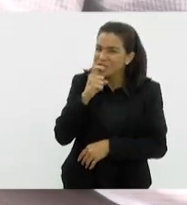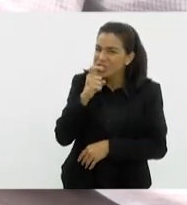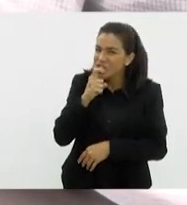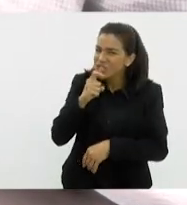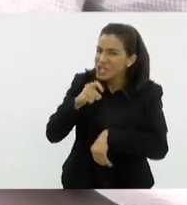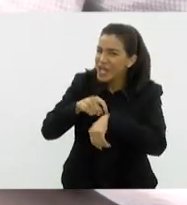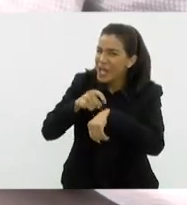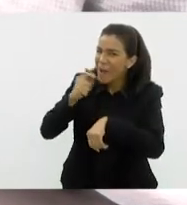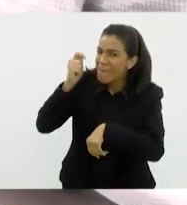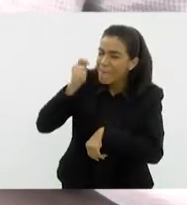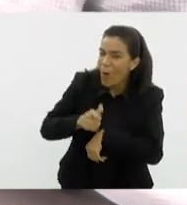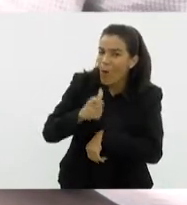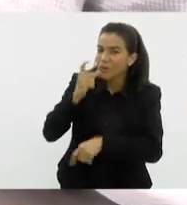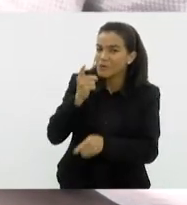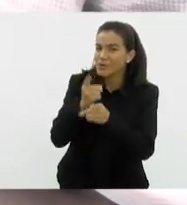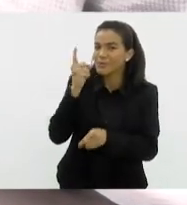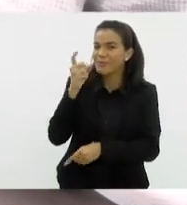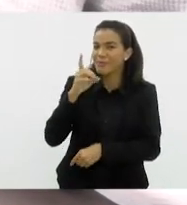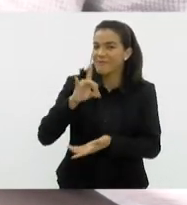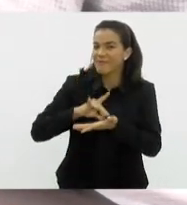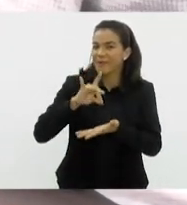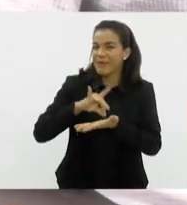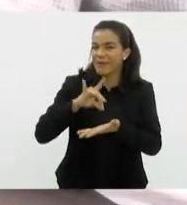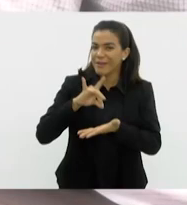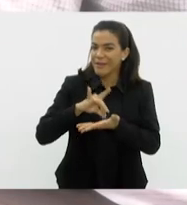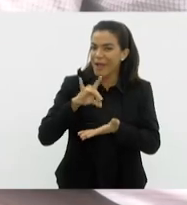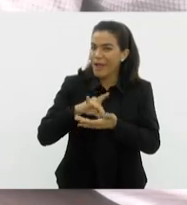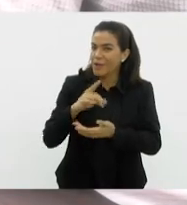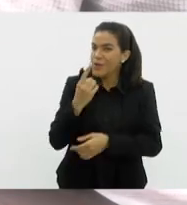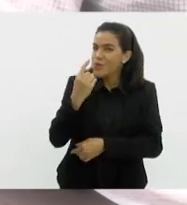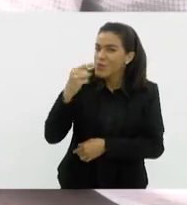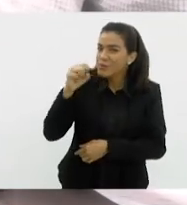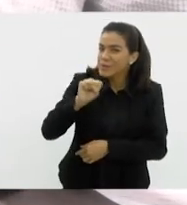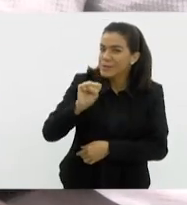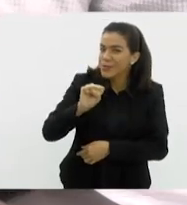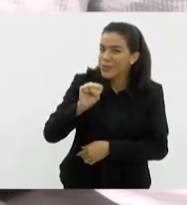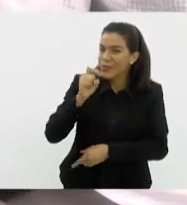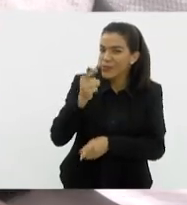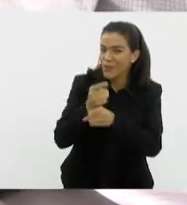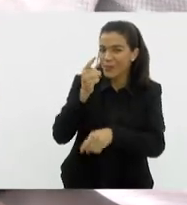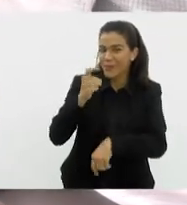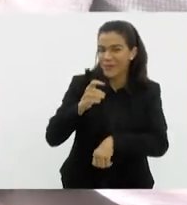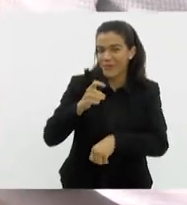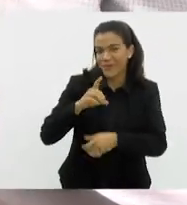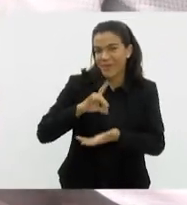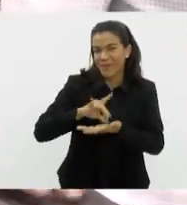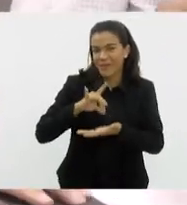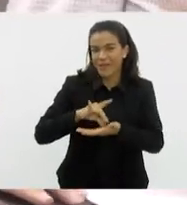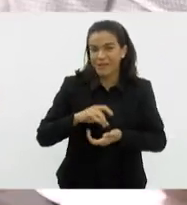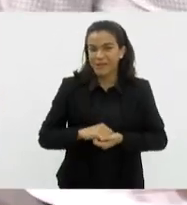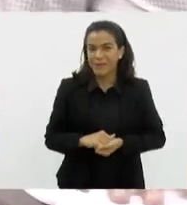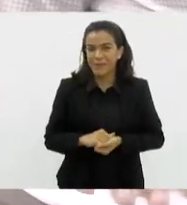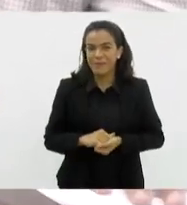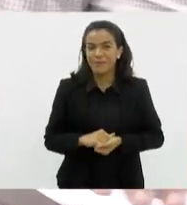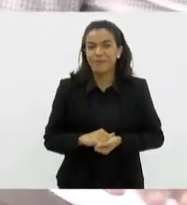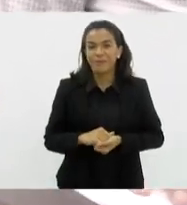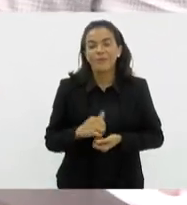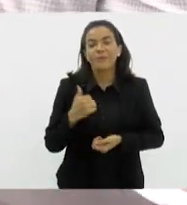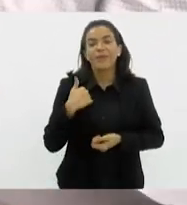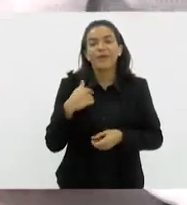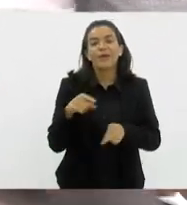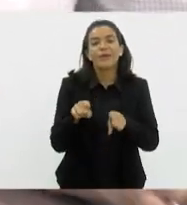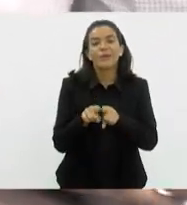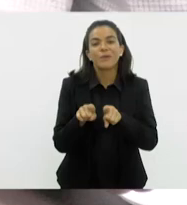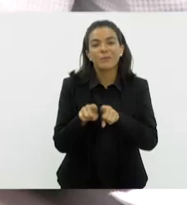vi nos últimos tempos. Durou exatamente 1 segundo. Agora, sobre o assunto, estou vendo